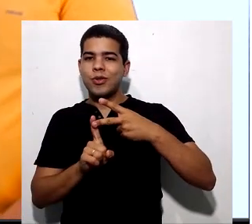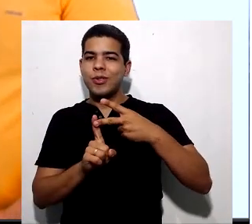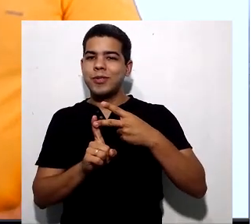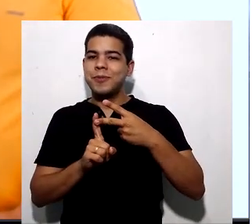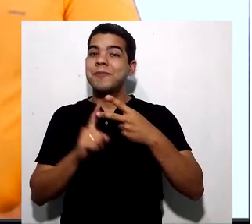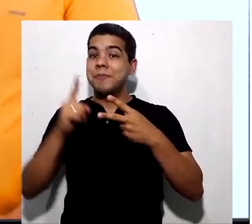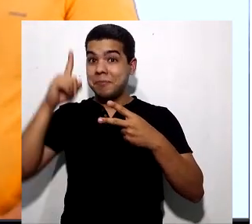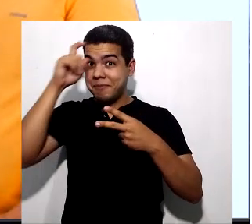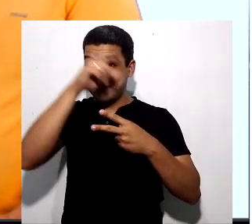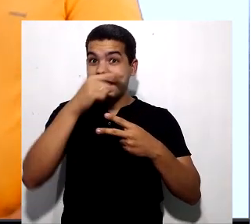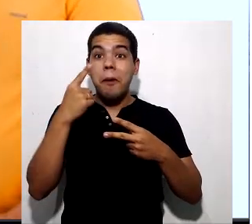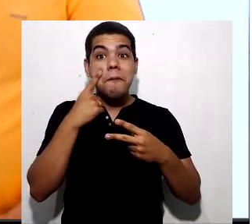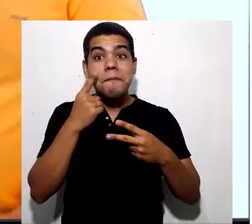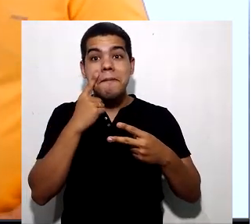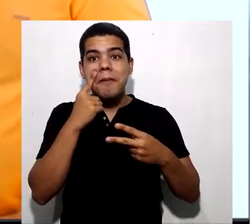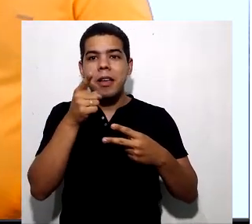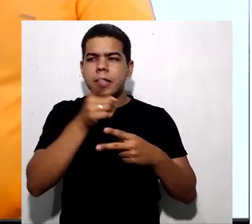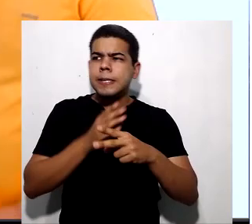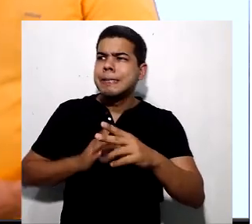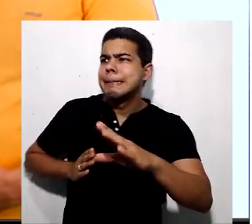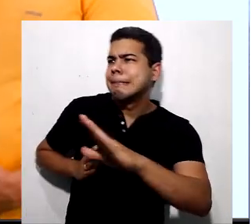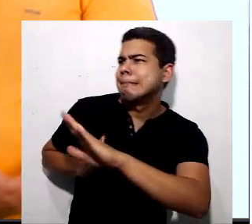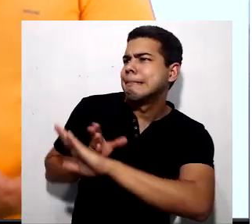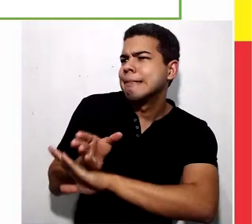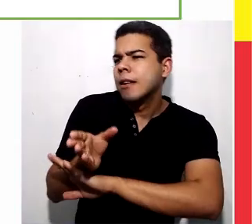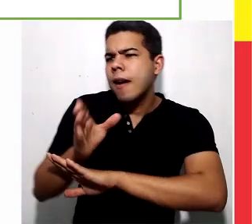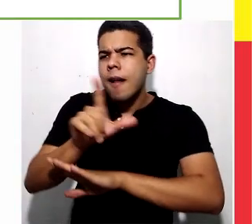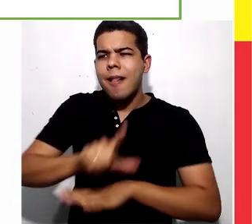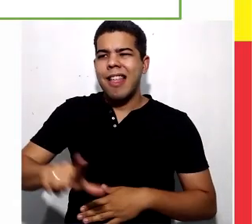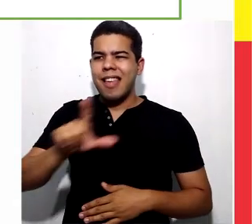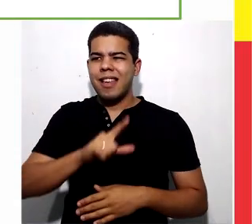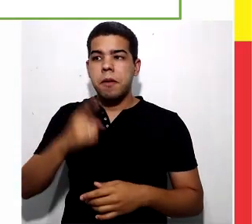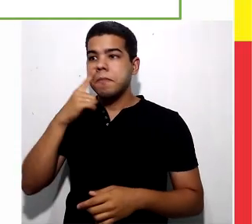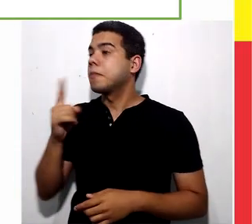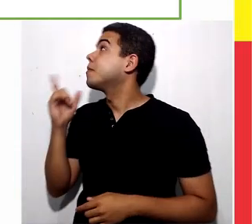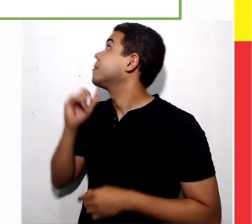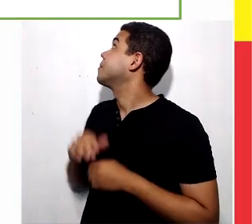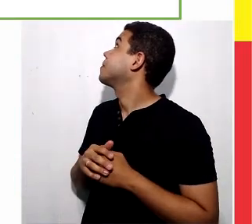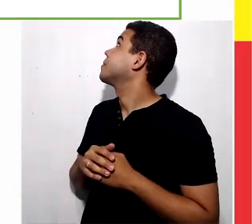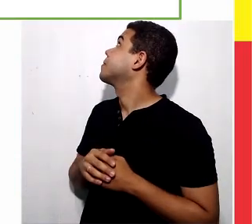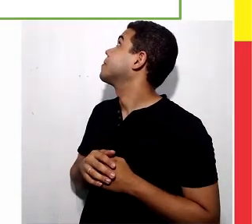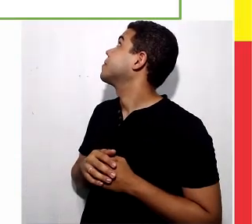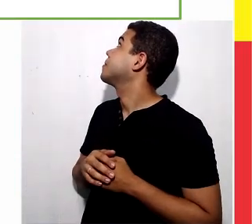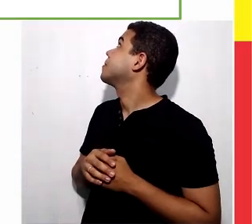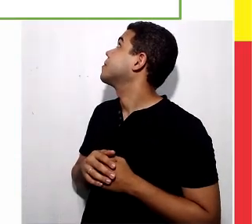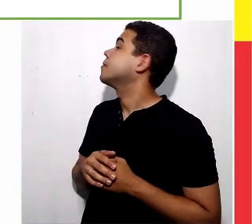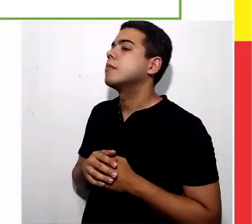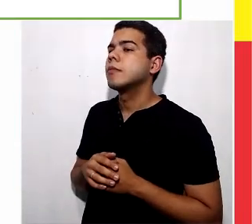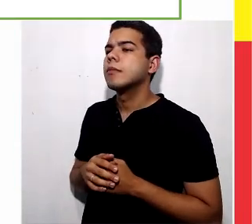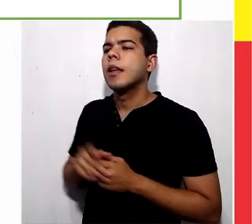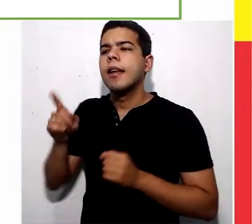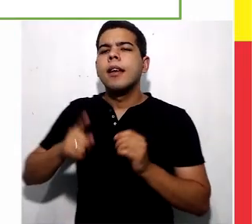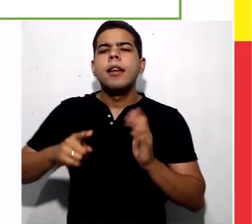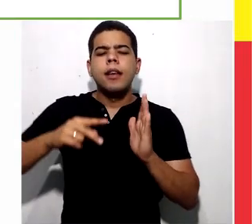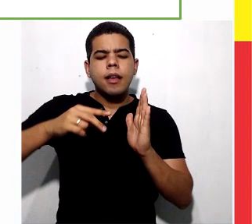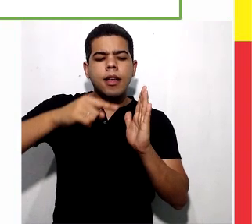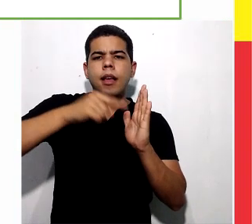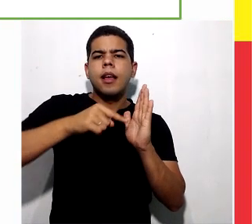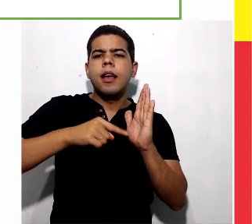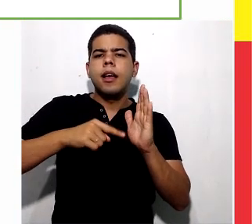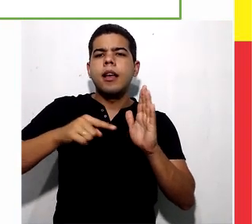que os nossos estudantes possam adentrar nessa literatura. Vamos ver, um desafio. Leia aí. O primeiro, leia o conto